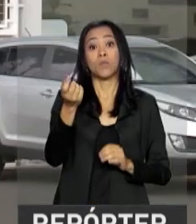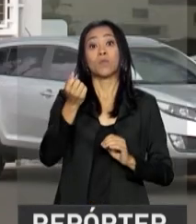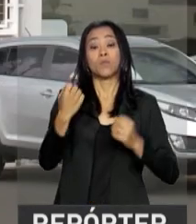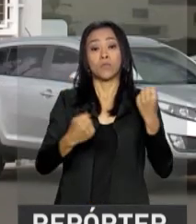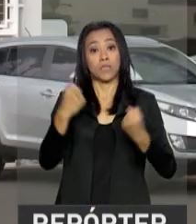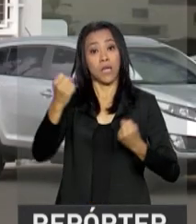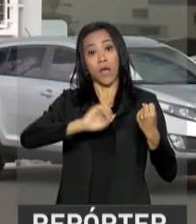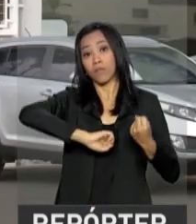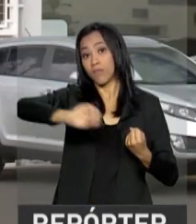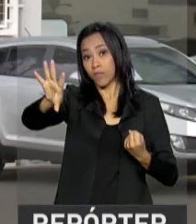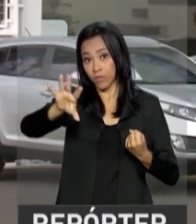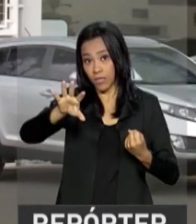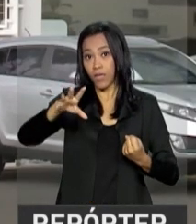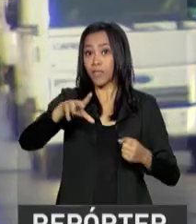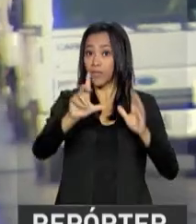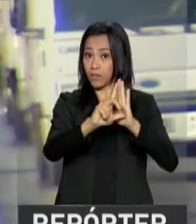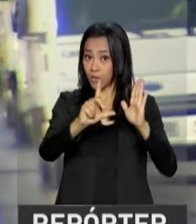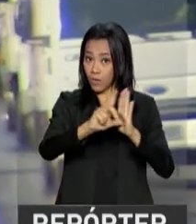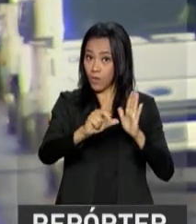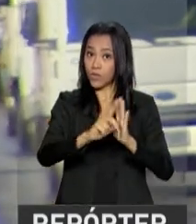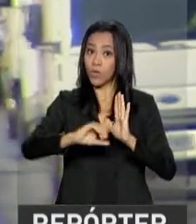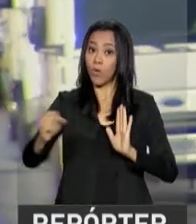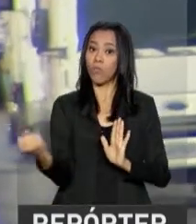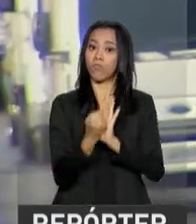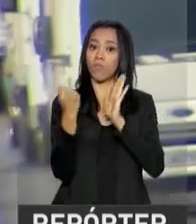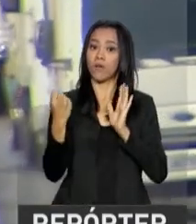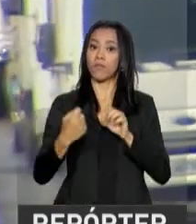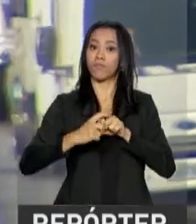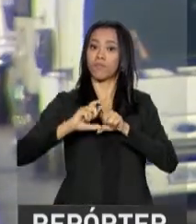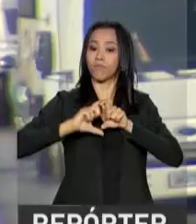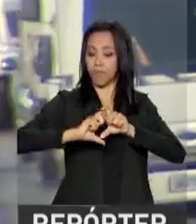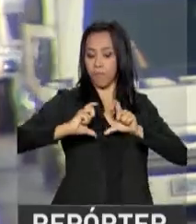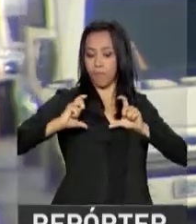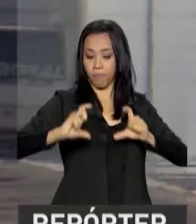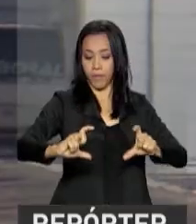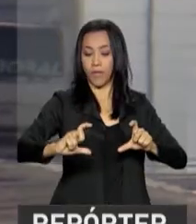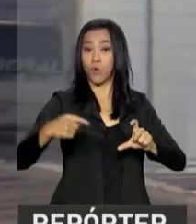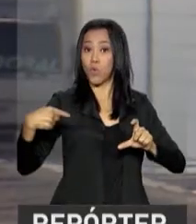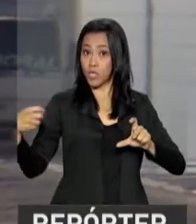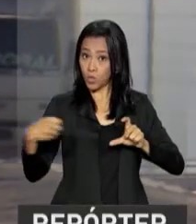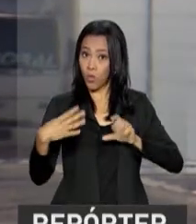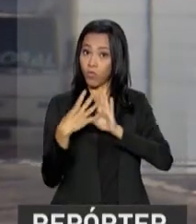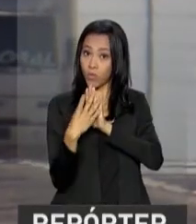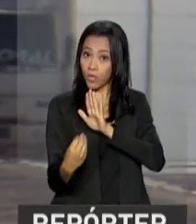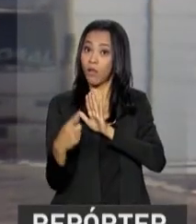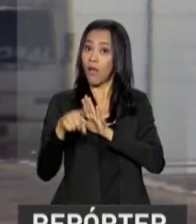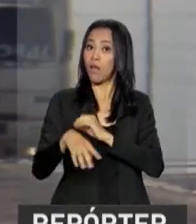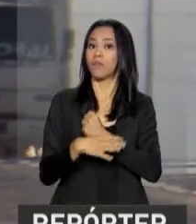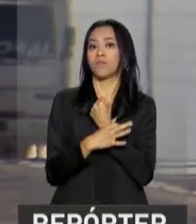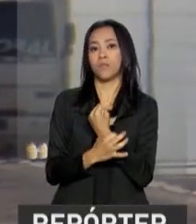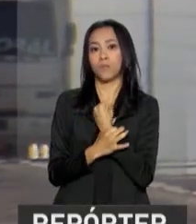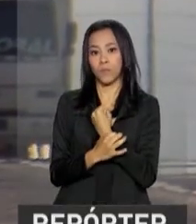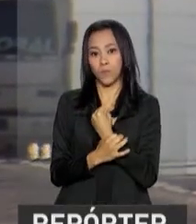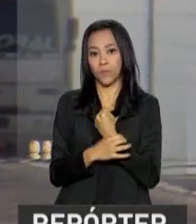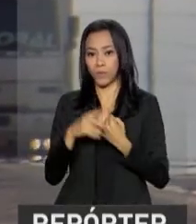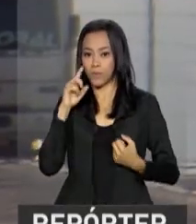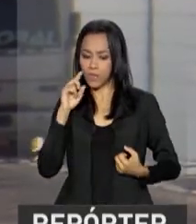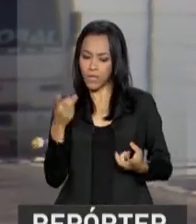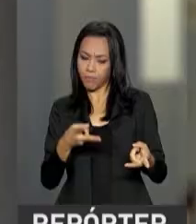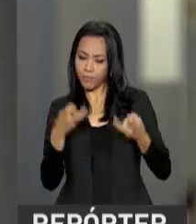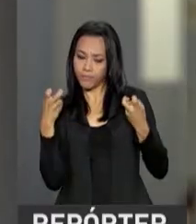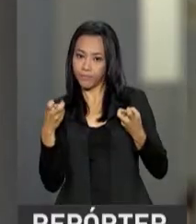emplacados no padrão do mercosul o novo modelo é mais seguro e permite a identificação automática dos